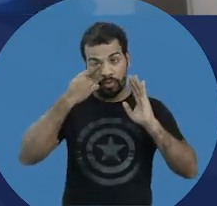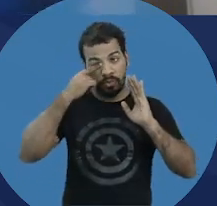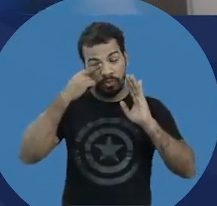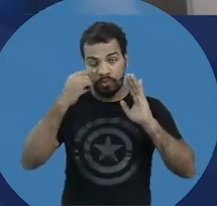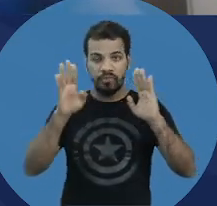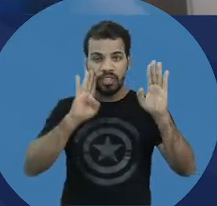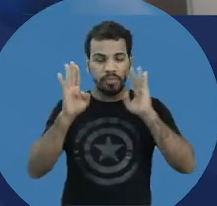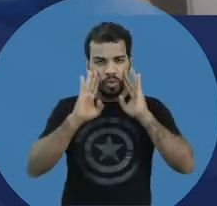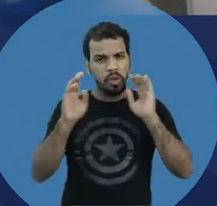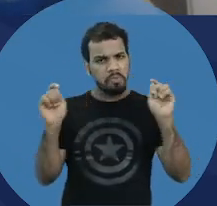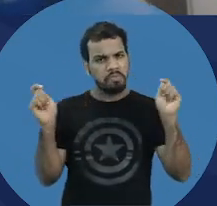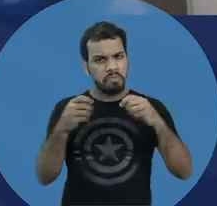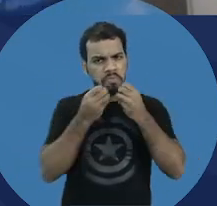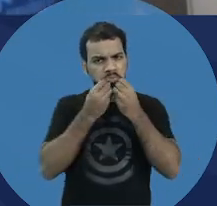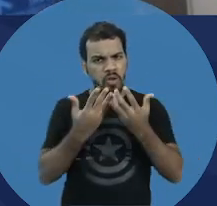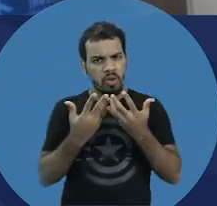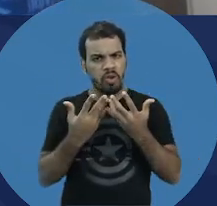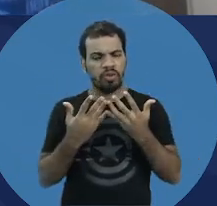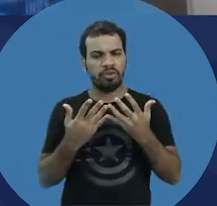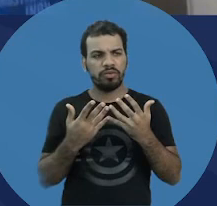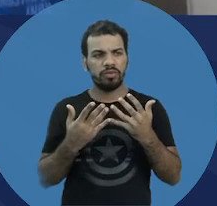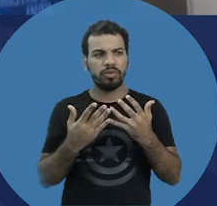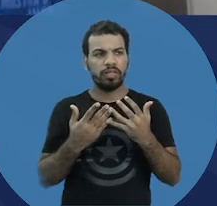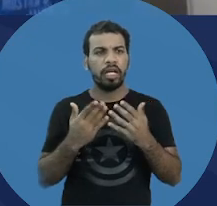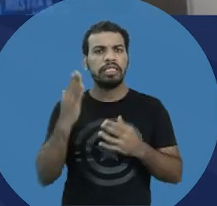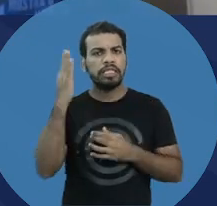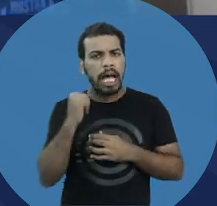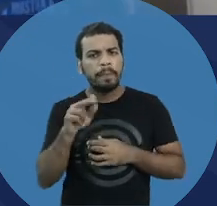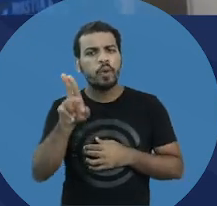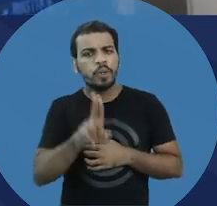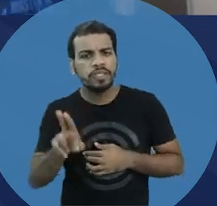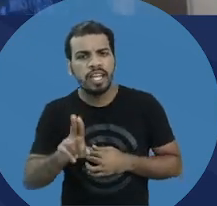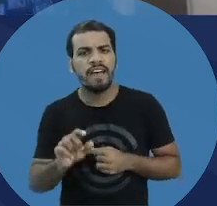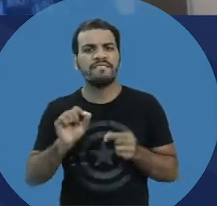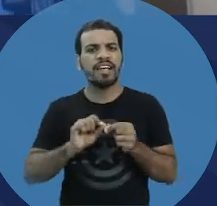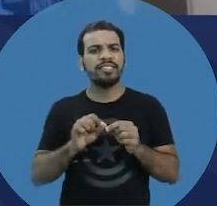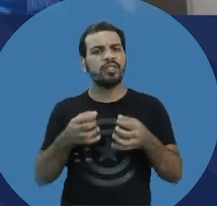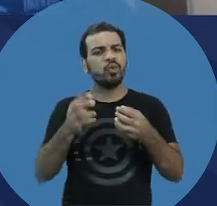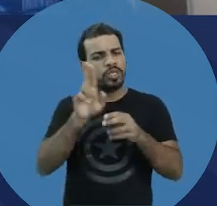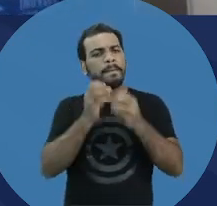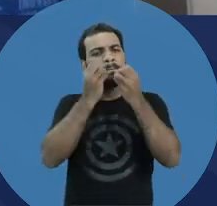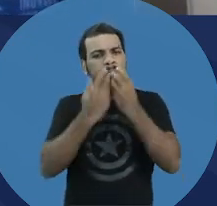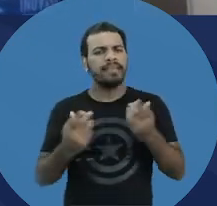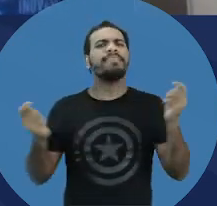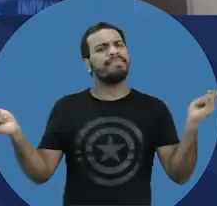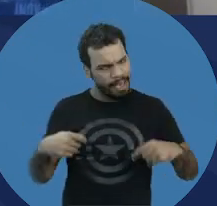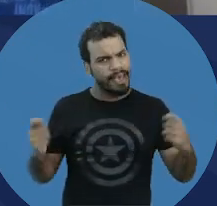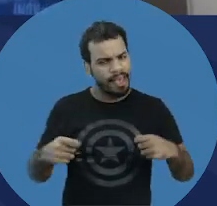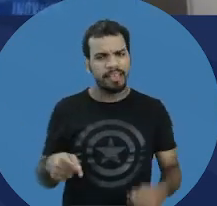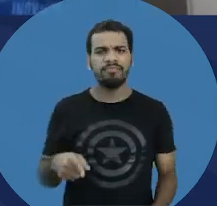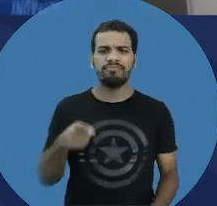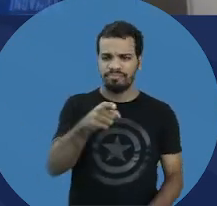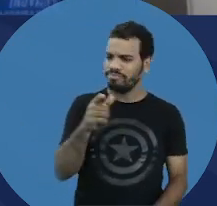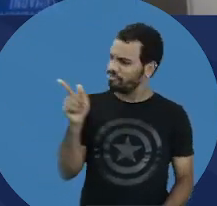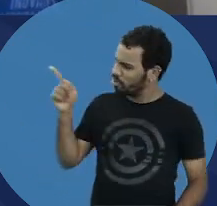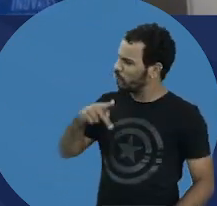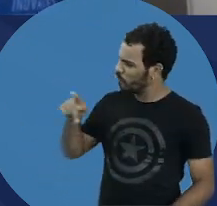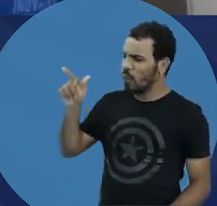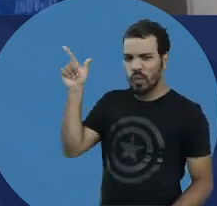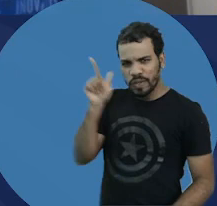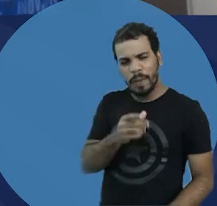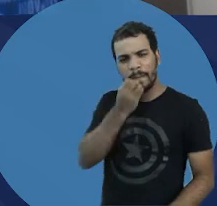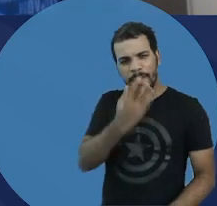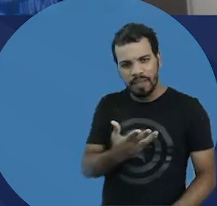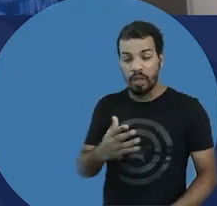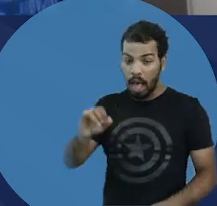maravilhosa, apenas saber conduzir e filtrar as informações. E a senhora soube fazer isso muito bem, né? Tirar proveito